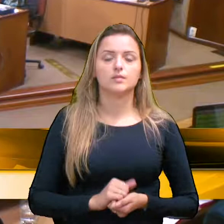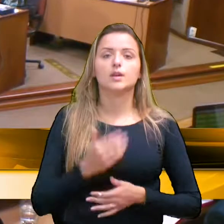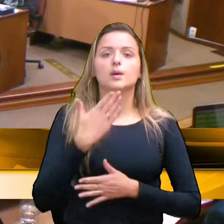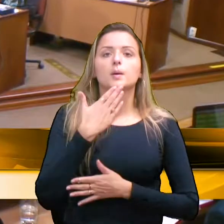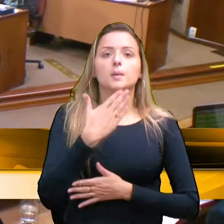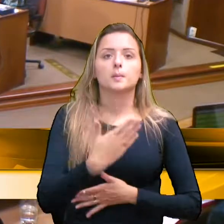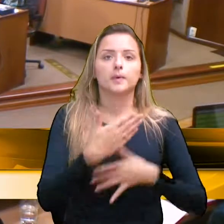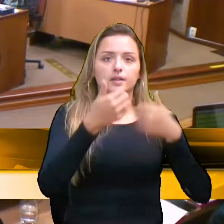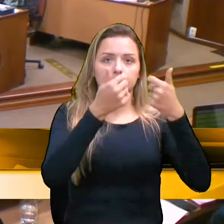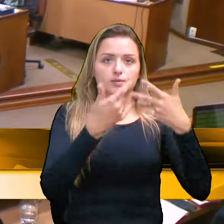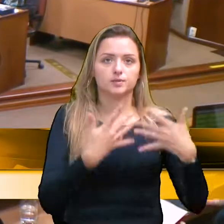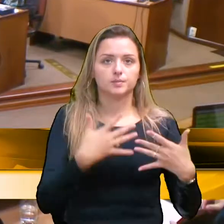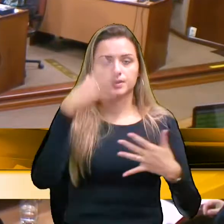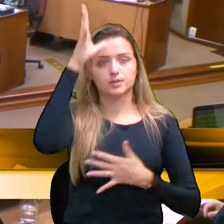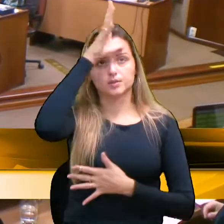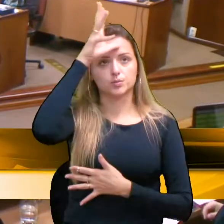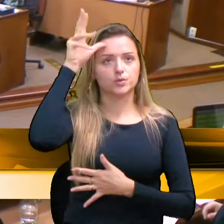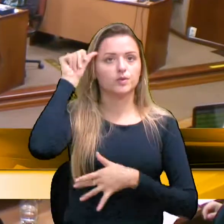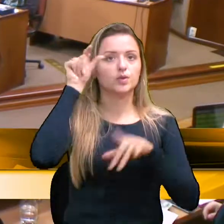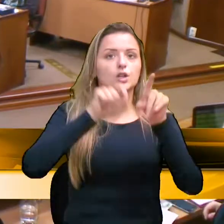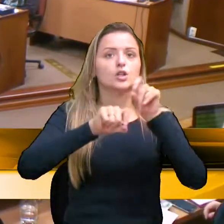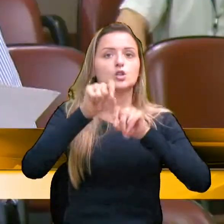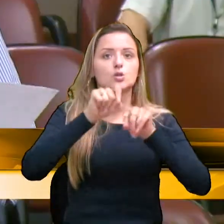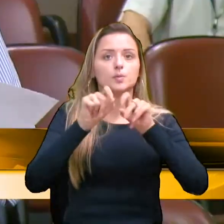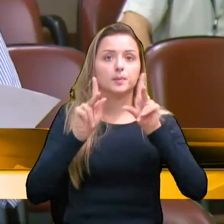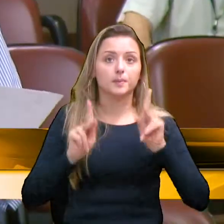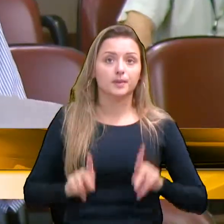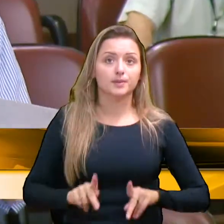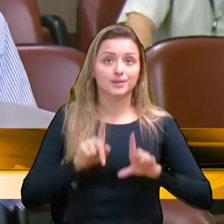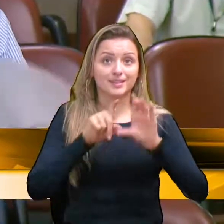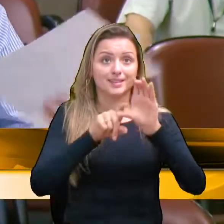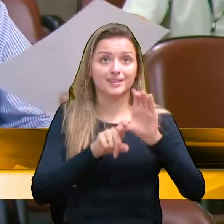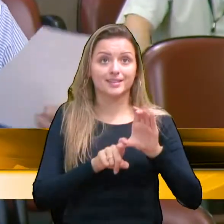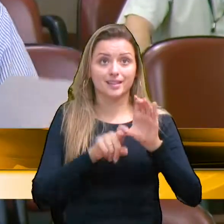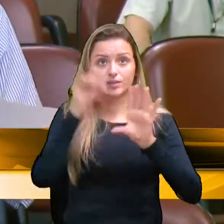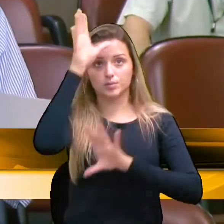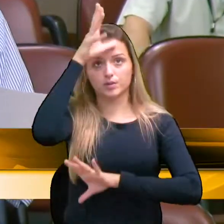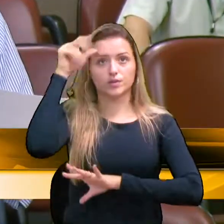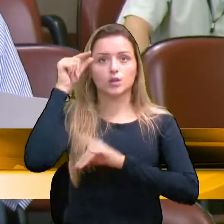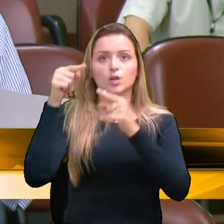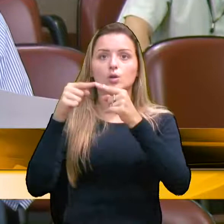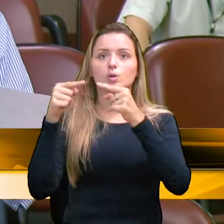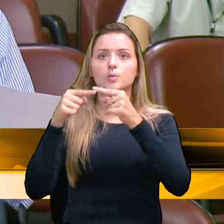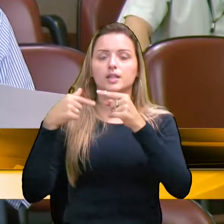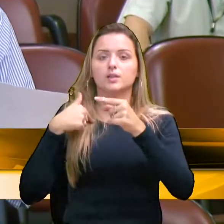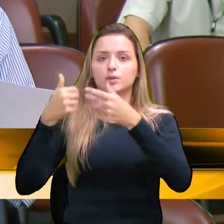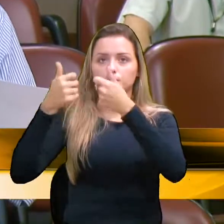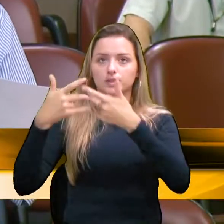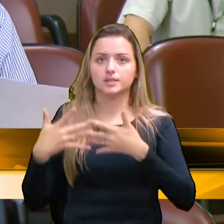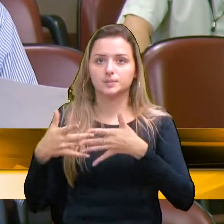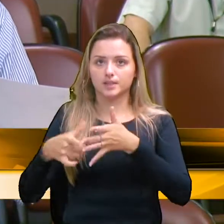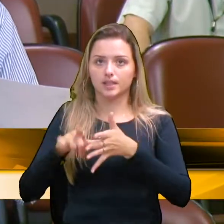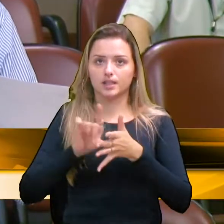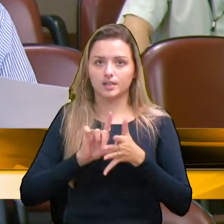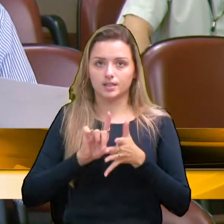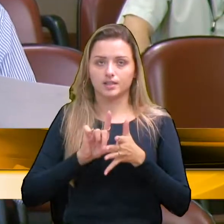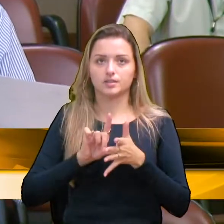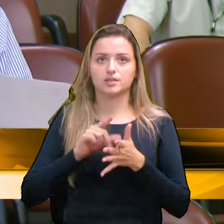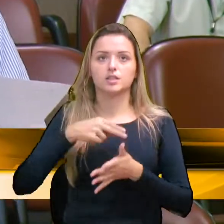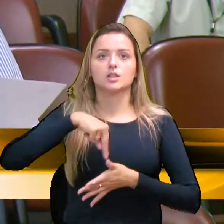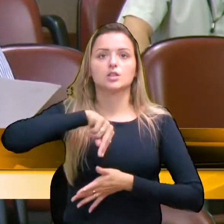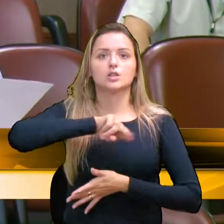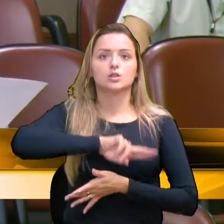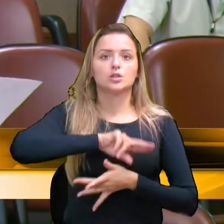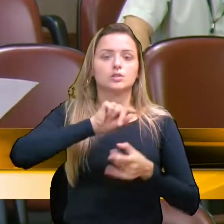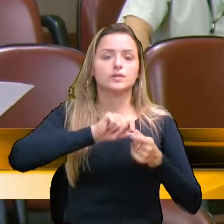Solicita informações ao Poder Executivo sobre a dívida ativa do município. Então, conforme o que falamos há pouco, nós estamos